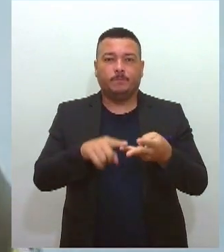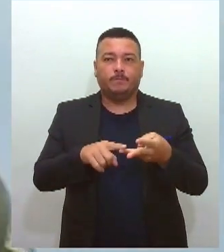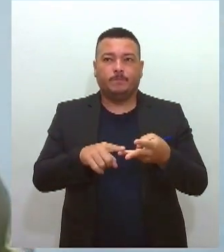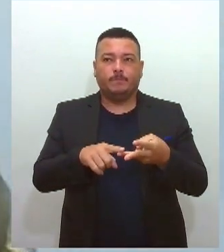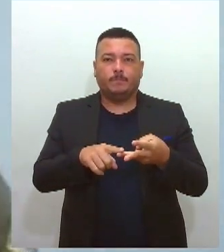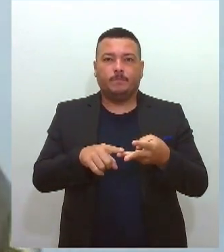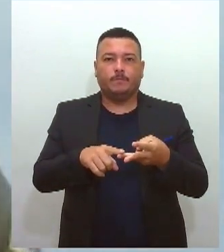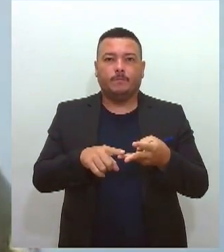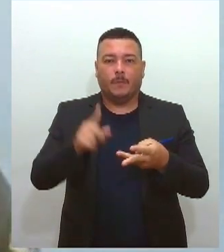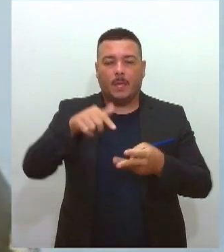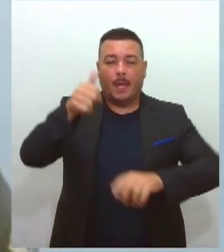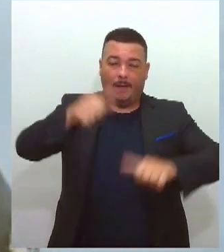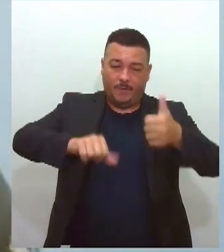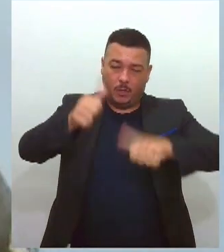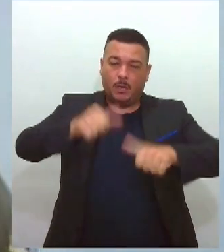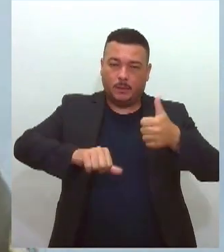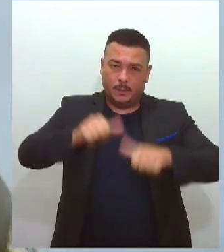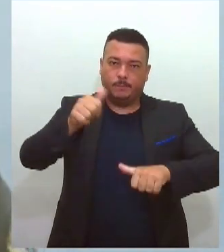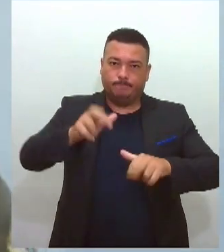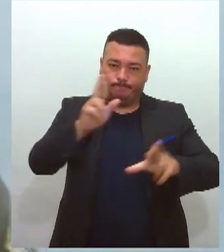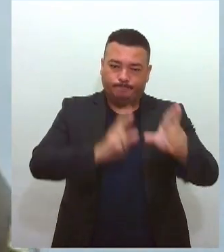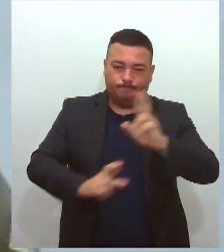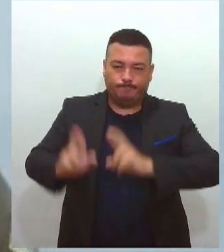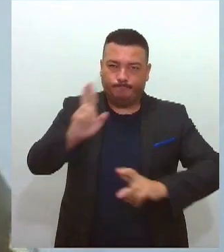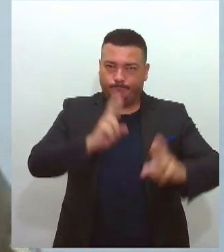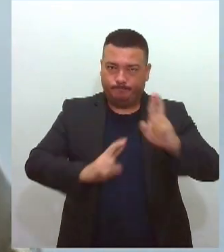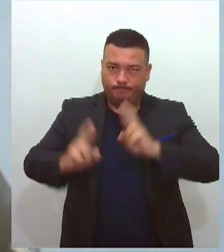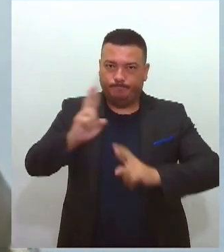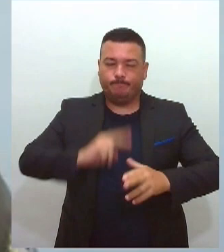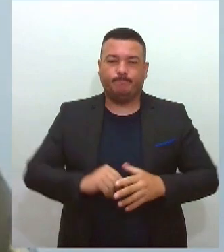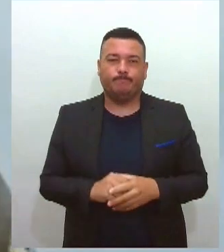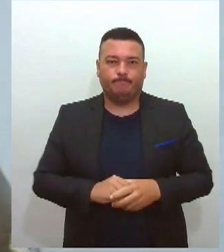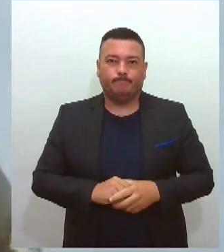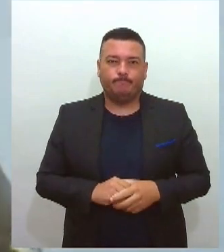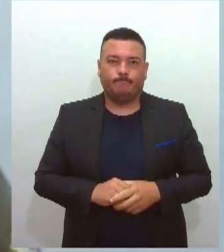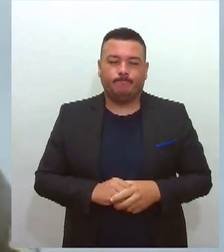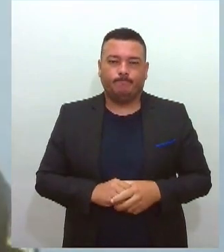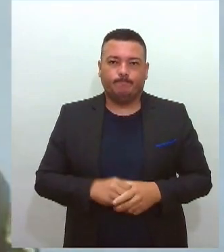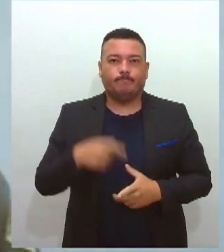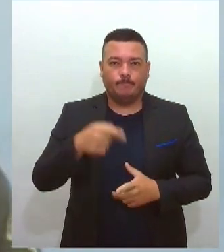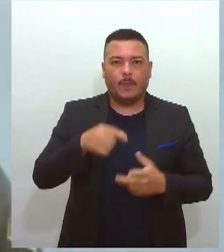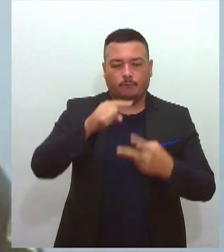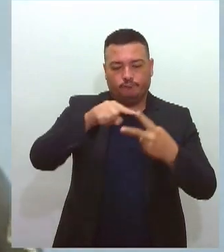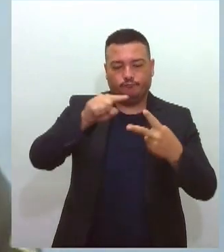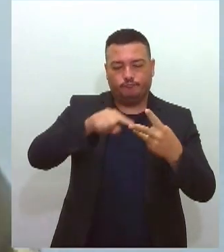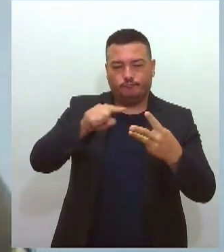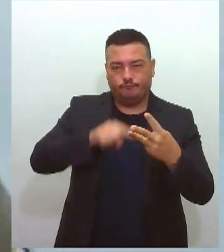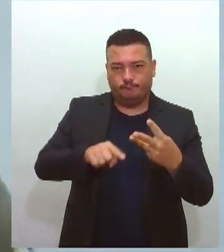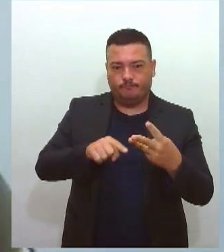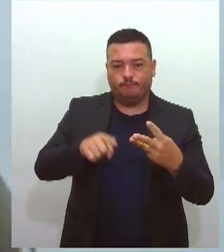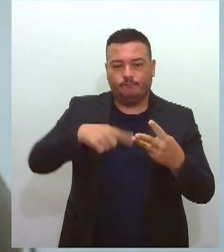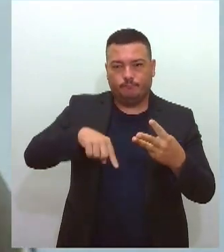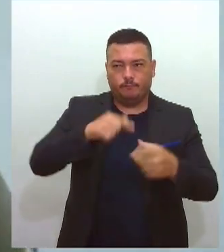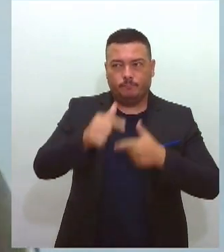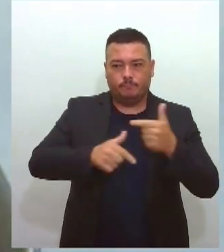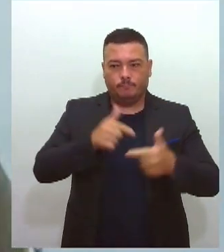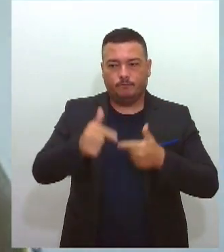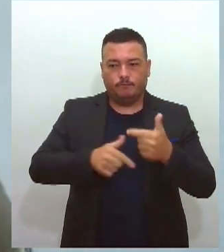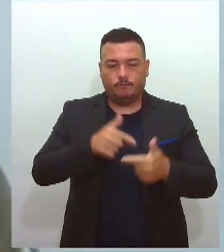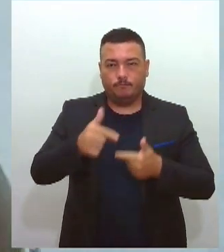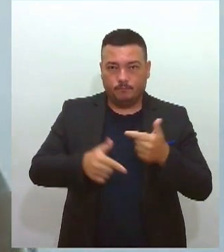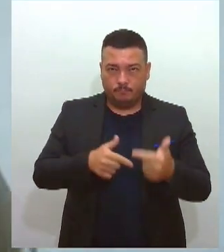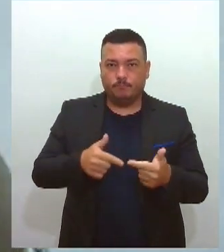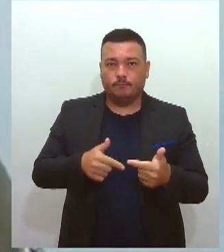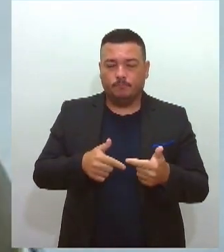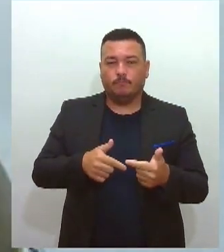fiscalização. Então, o agente de trânsito, ela atua nessas várias frentes, né, que o CTB versa,